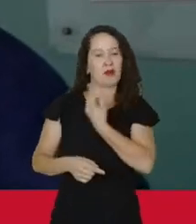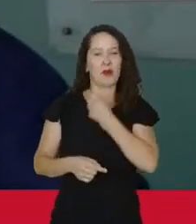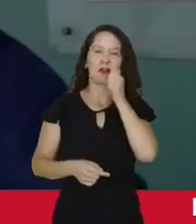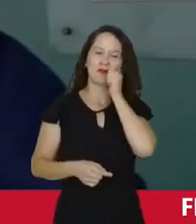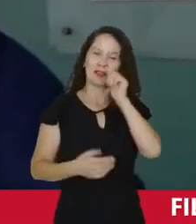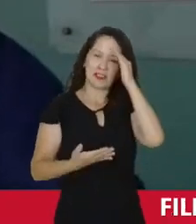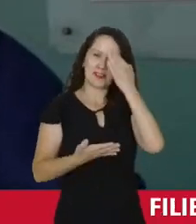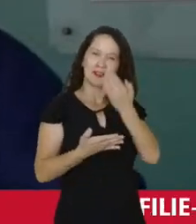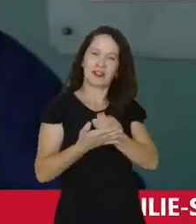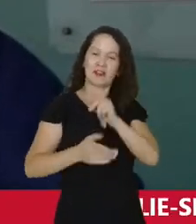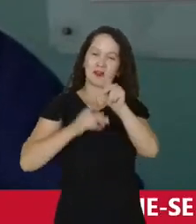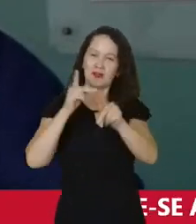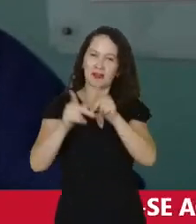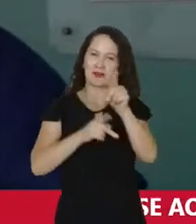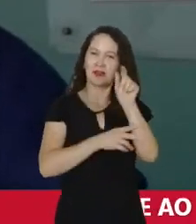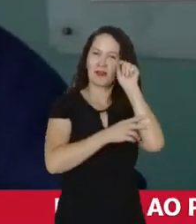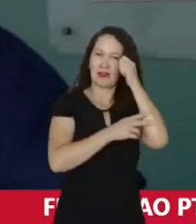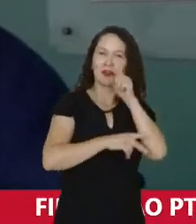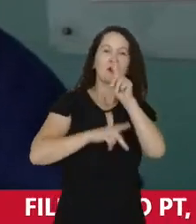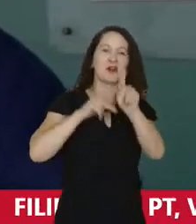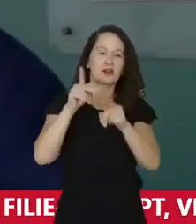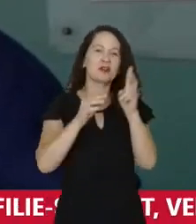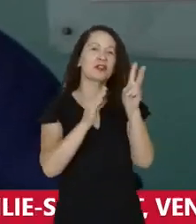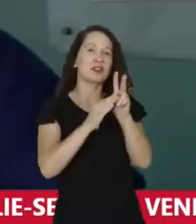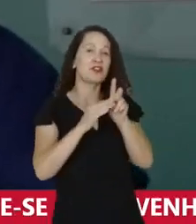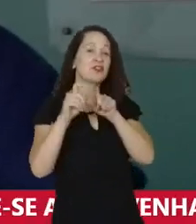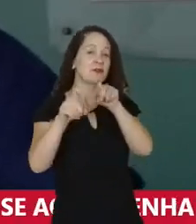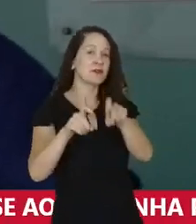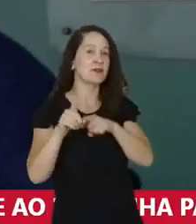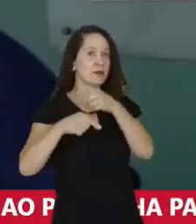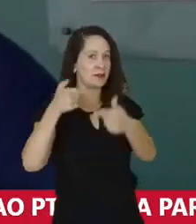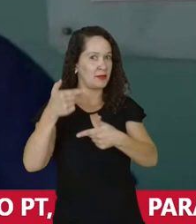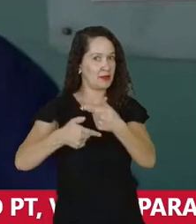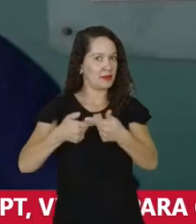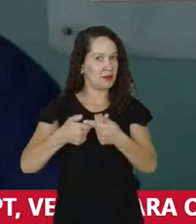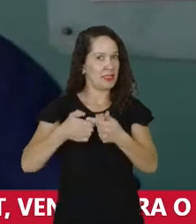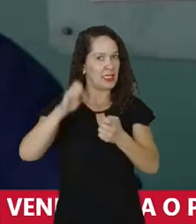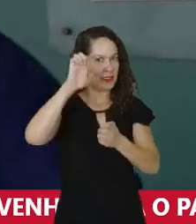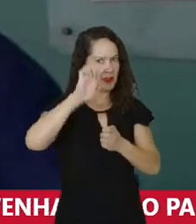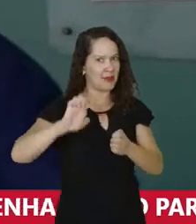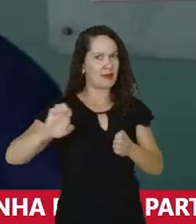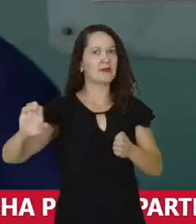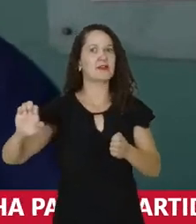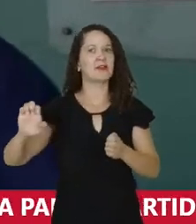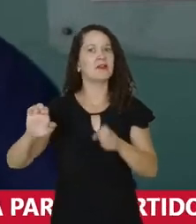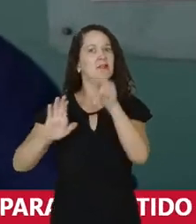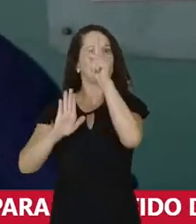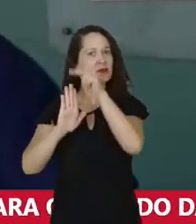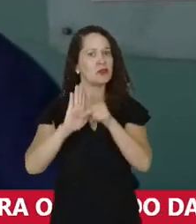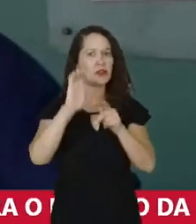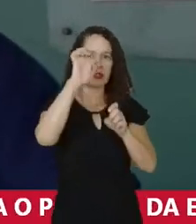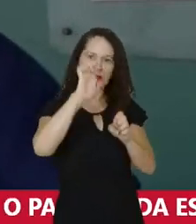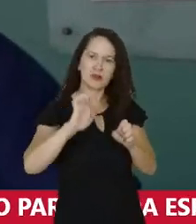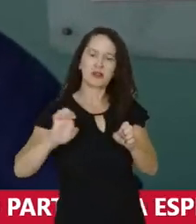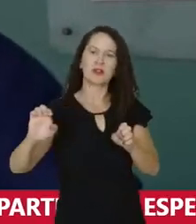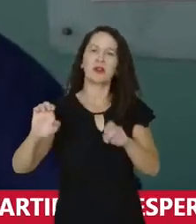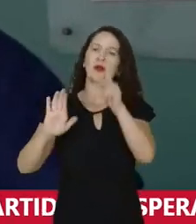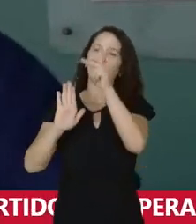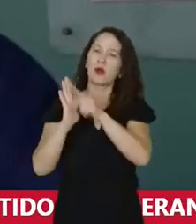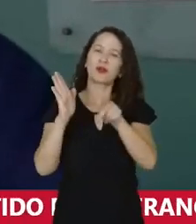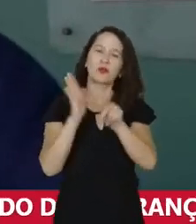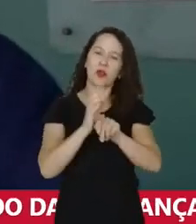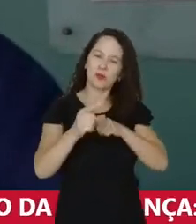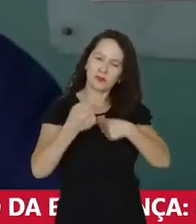mulheres, são os povos negros, os povos indígenas, os povos camponeses, pela esquerda, a partir de um projeto de esquerda, a partir de um projeto